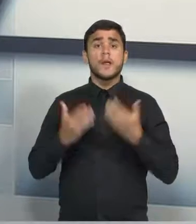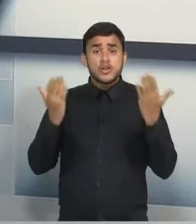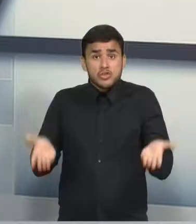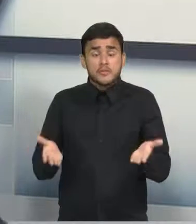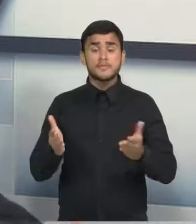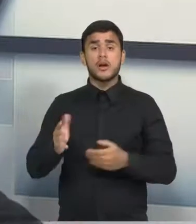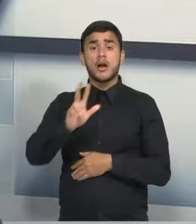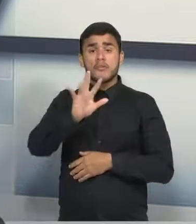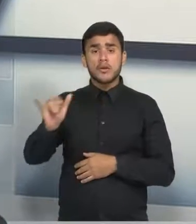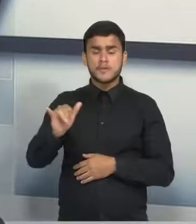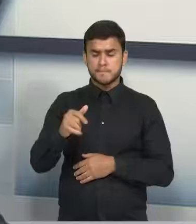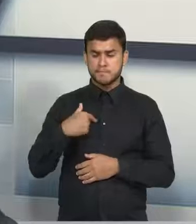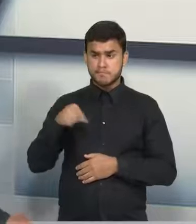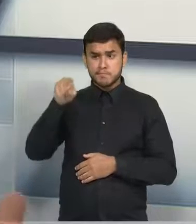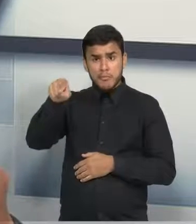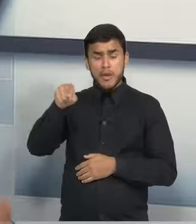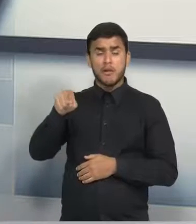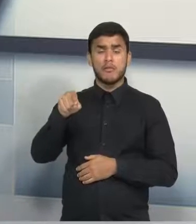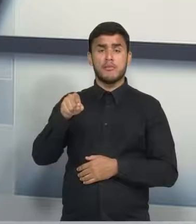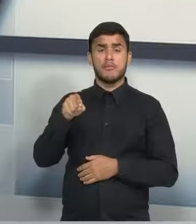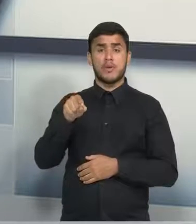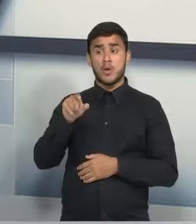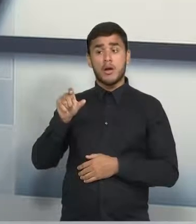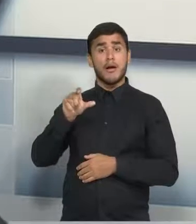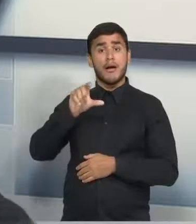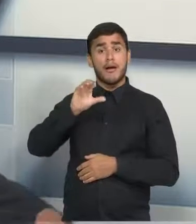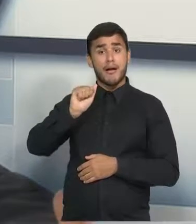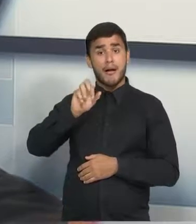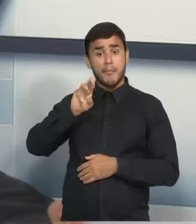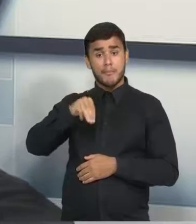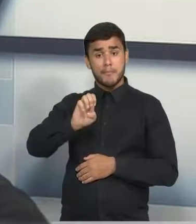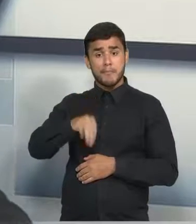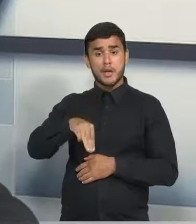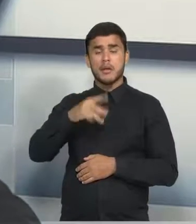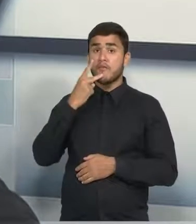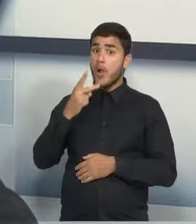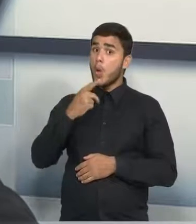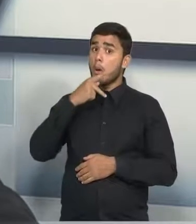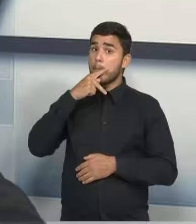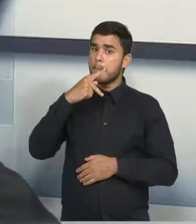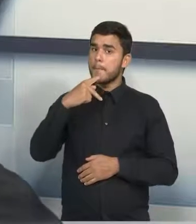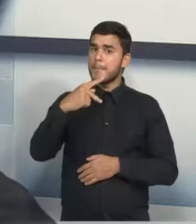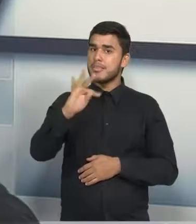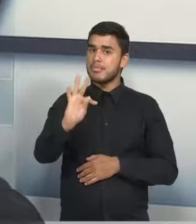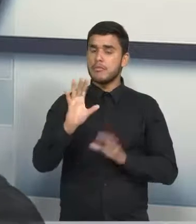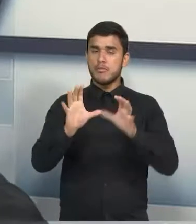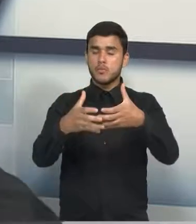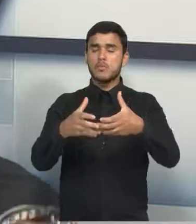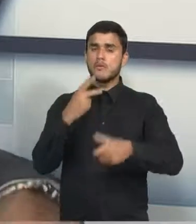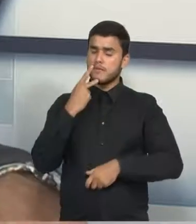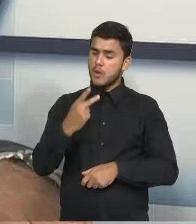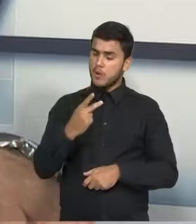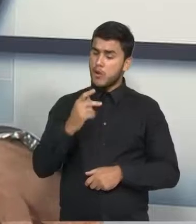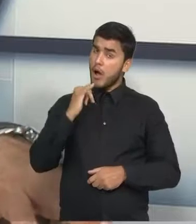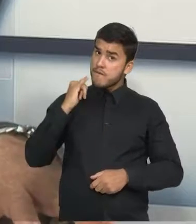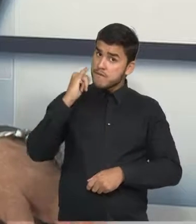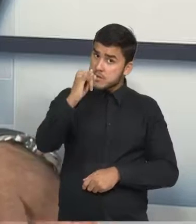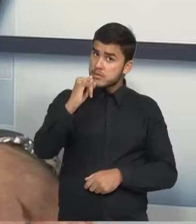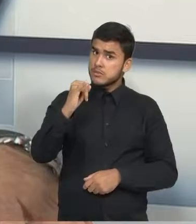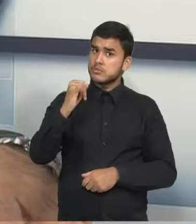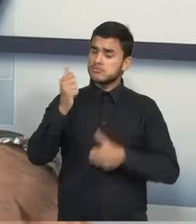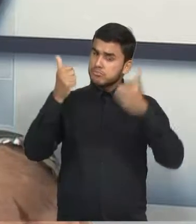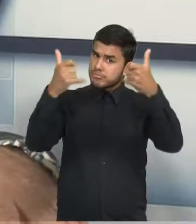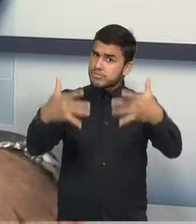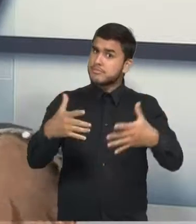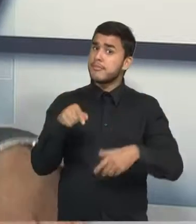instância. E agora, quando ela manda o recado para o pessoal do PT que incentivaram, que